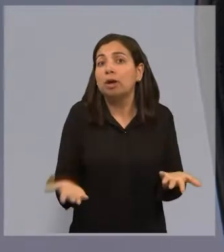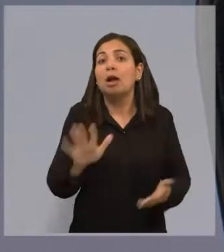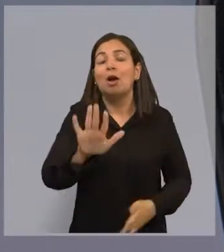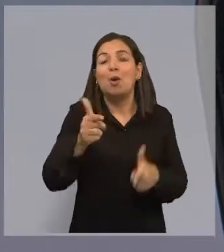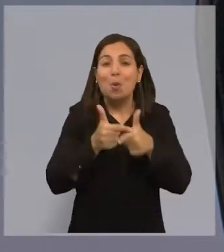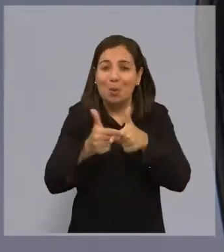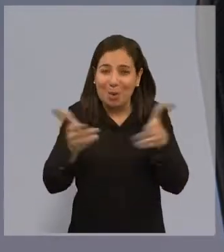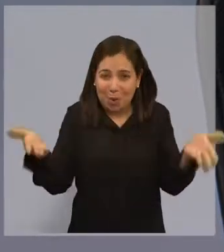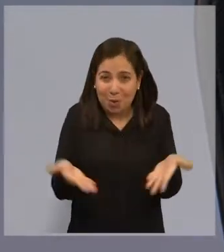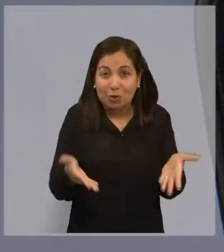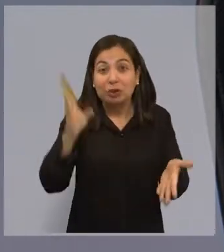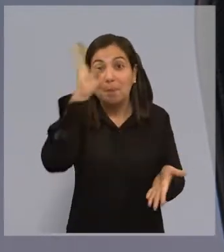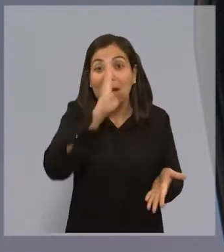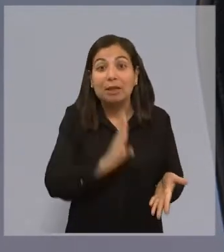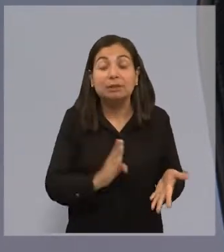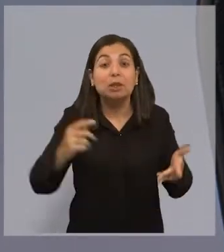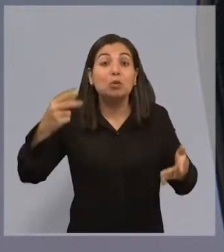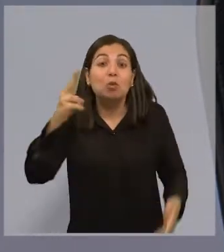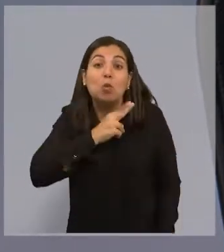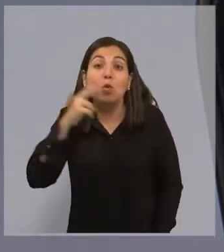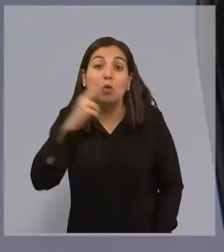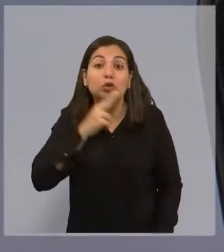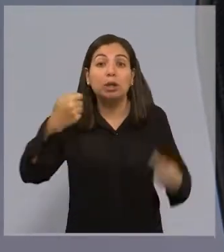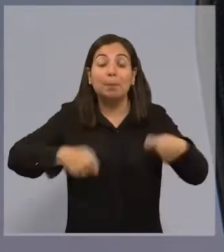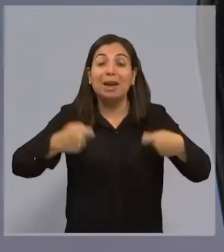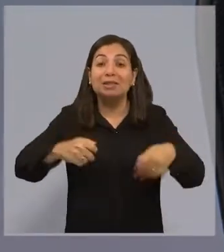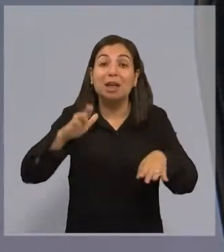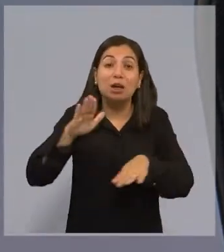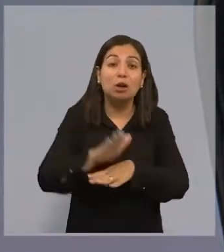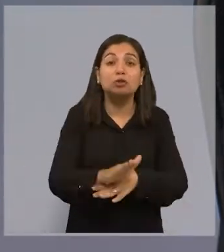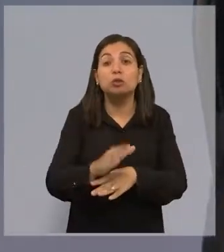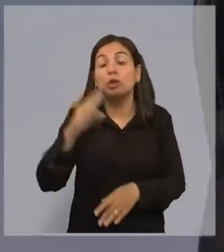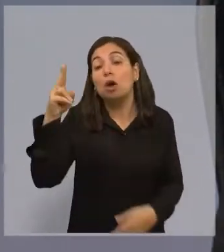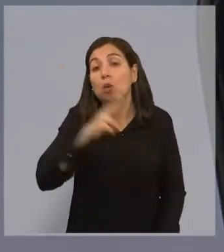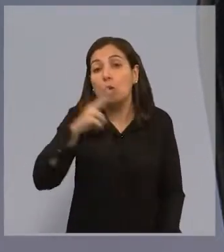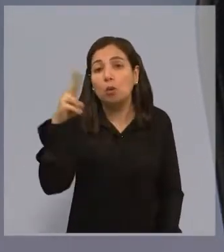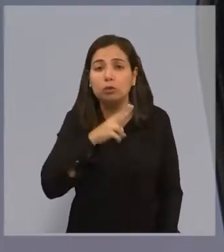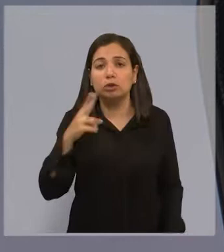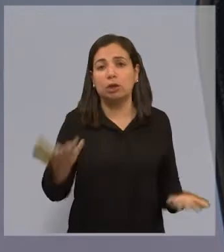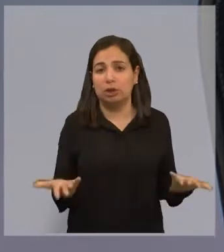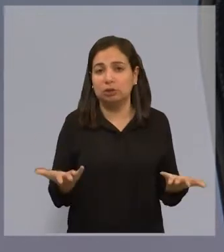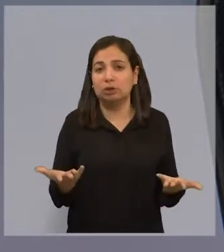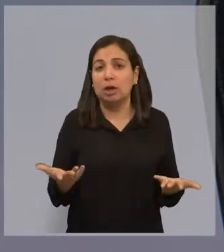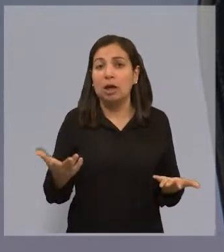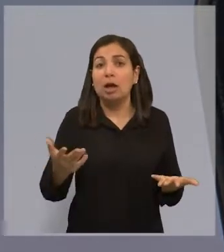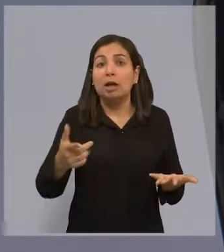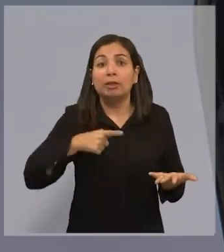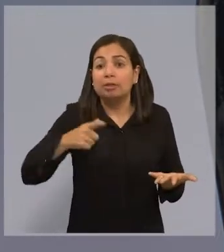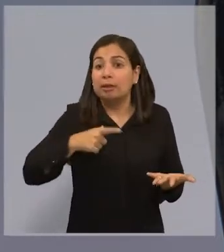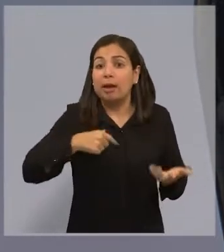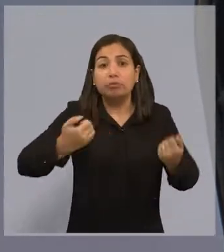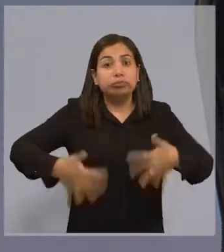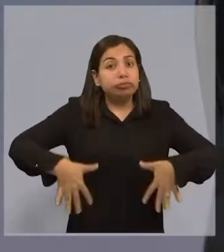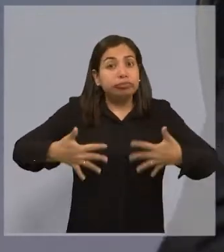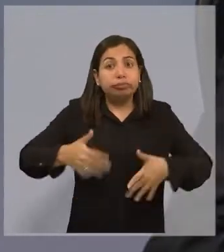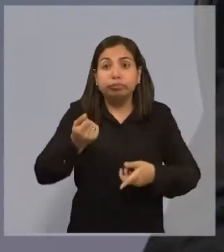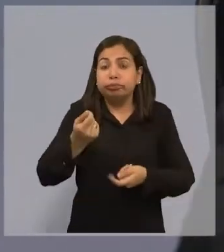O problema hoje é que o Brasil está numa emergência, ele está numa situação de inviabilidade